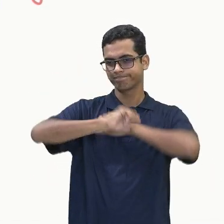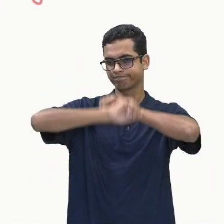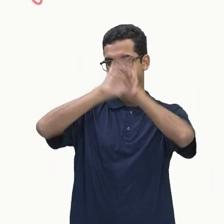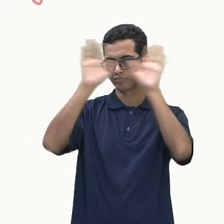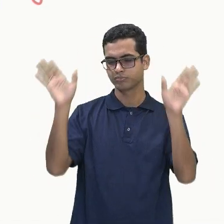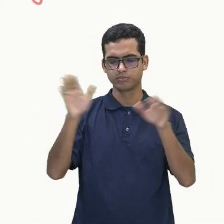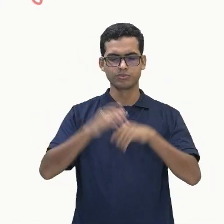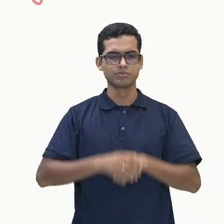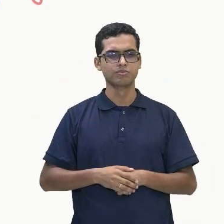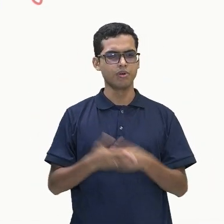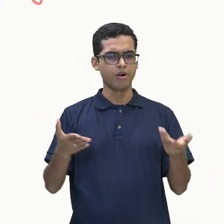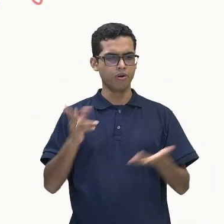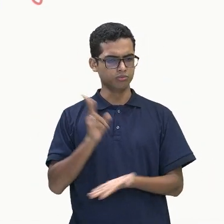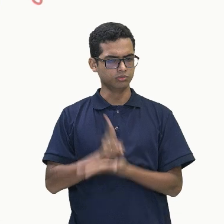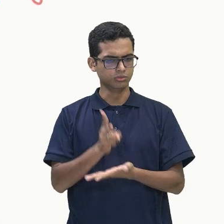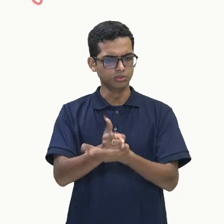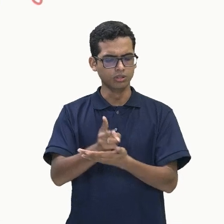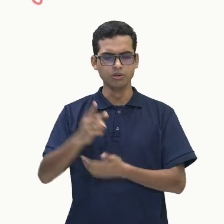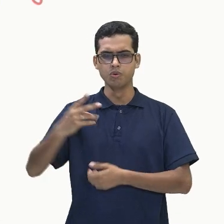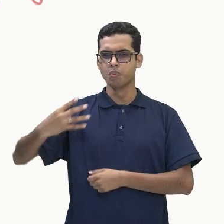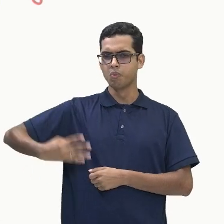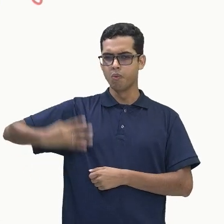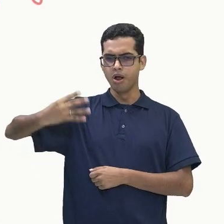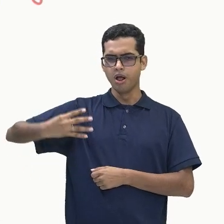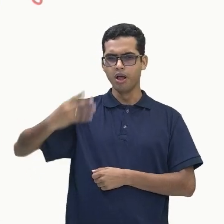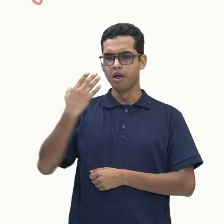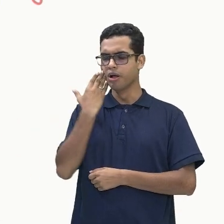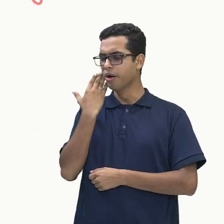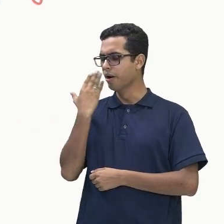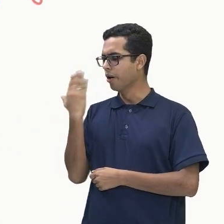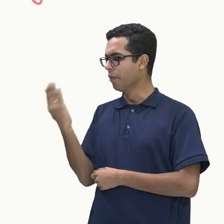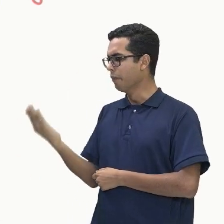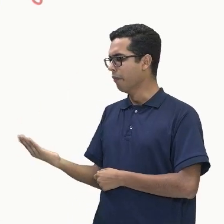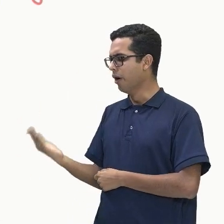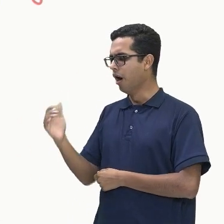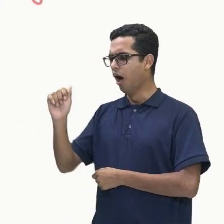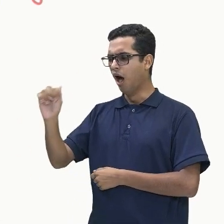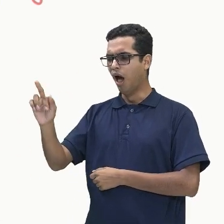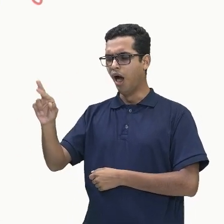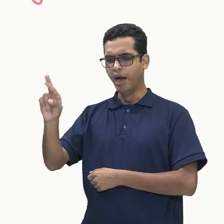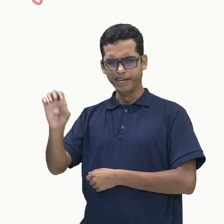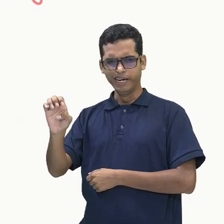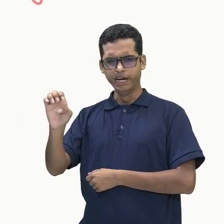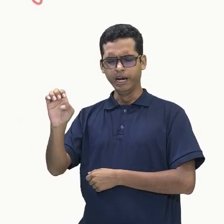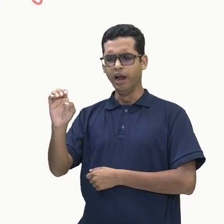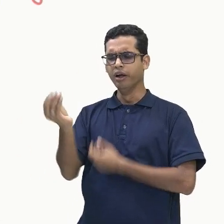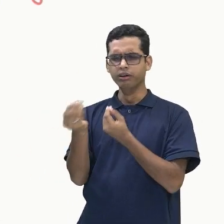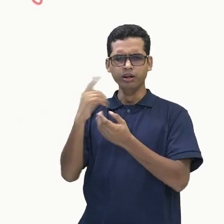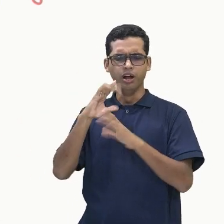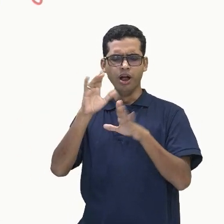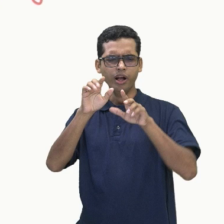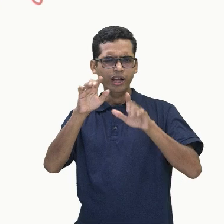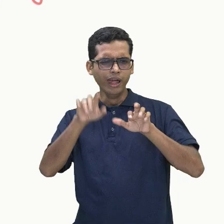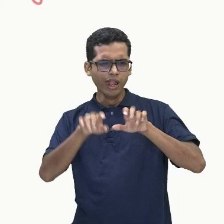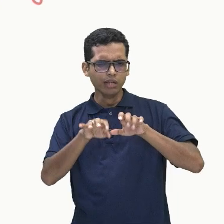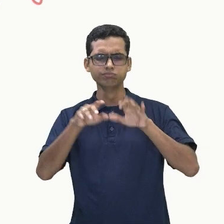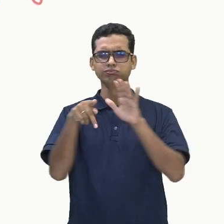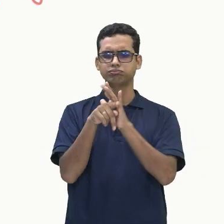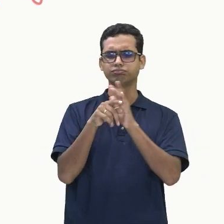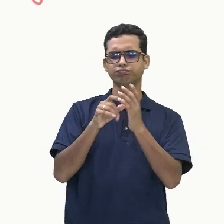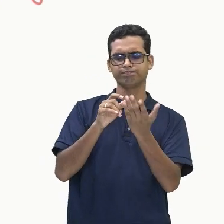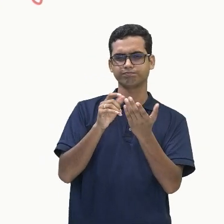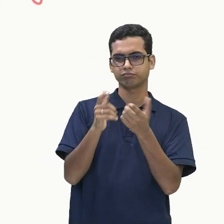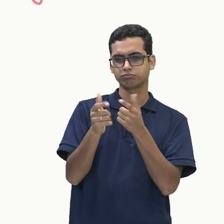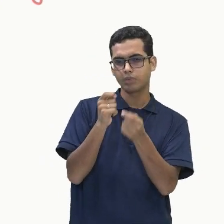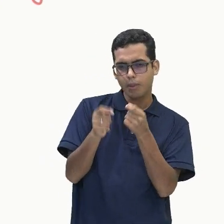Continuando. Are you texting Lenny? Yes, I am. Você está enviando mensagem de texto para Lenny?